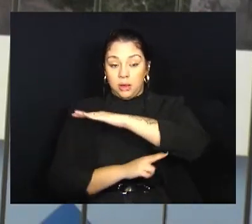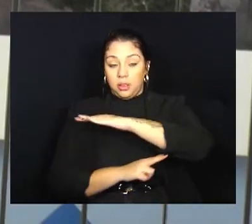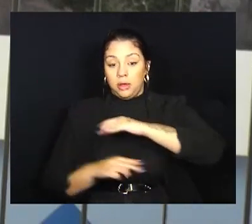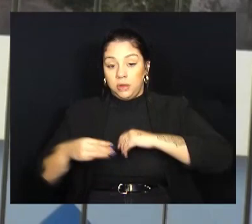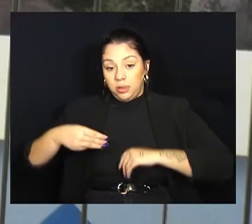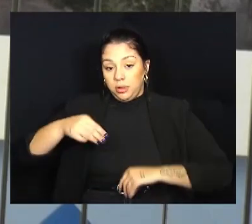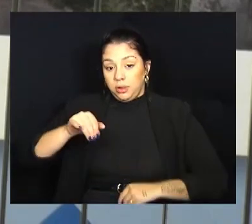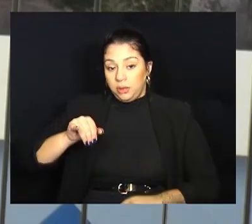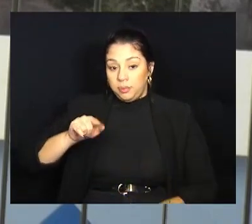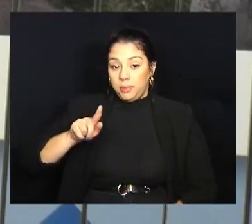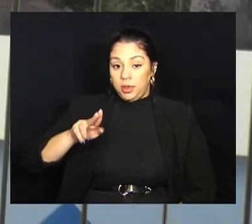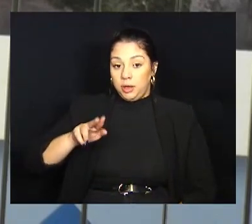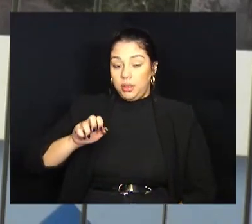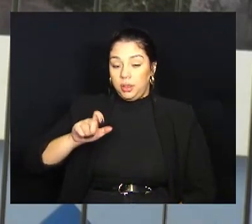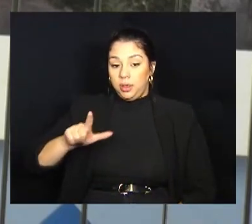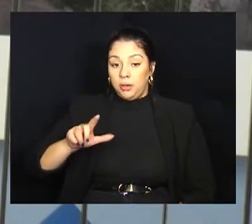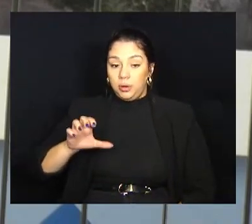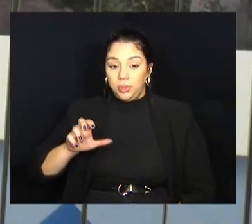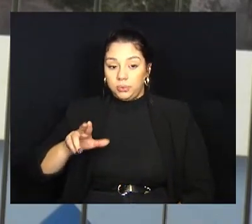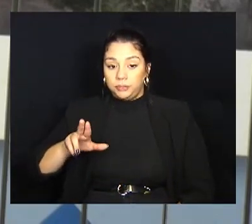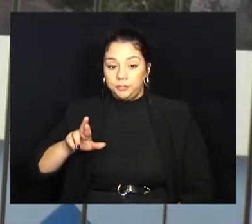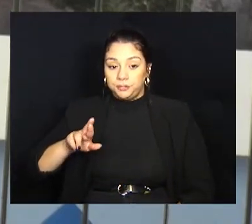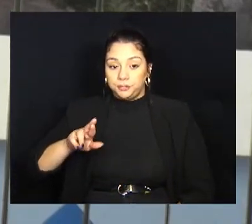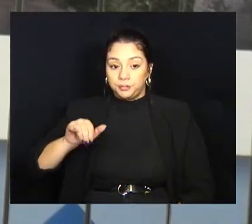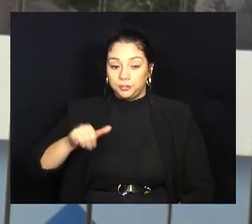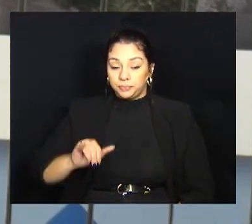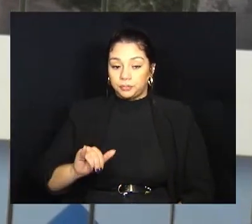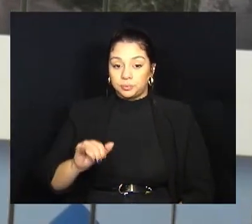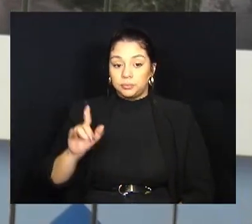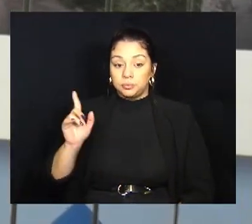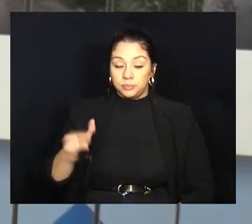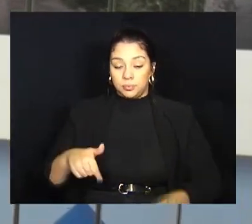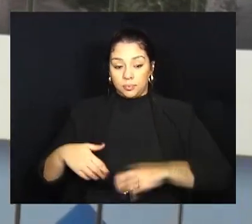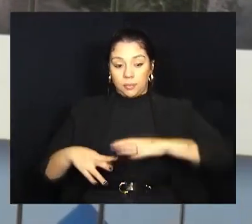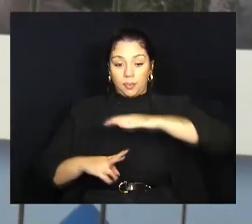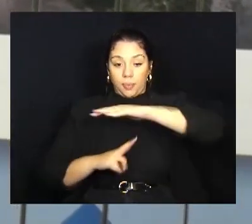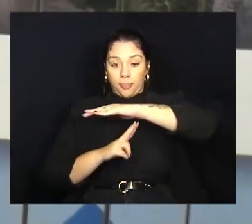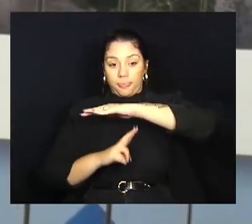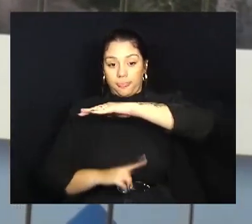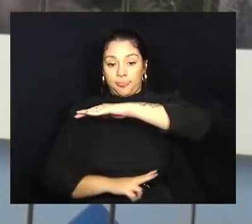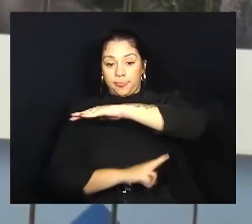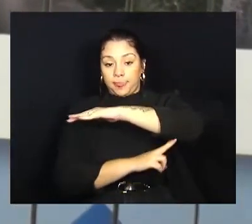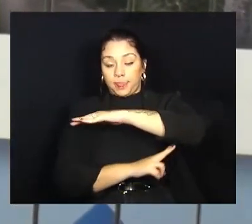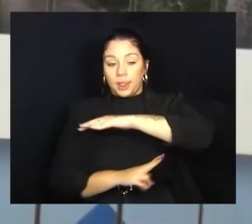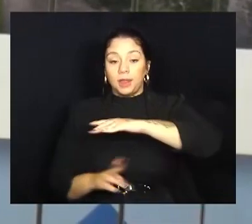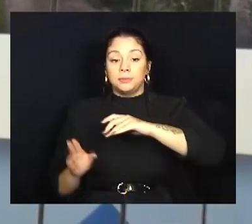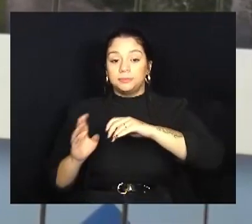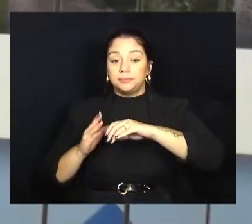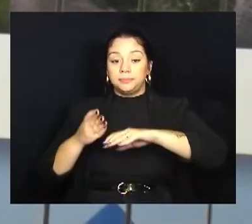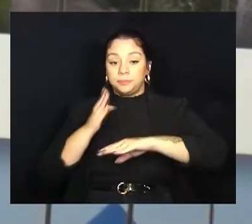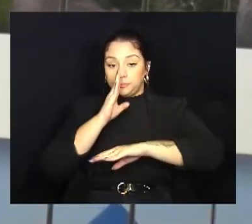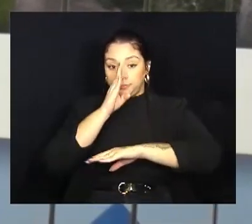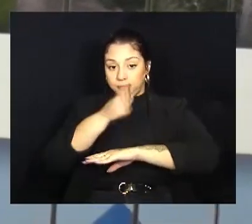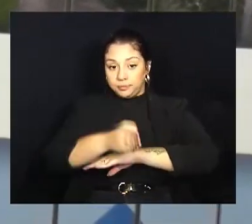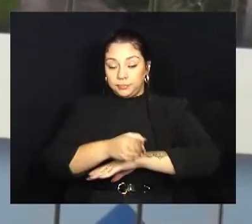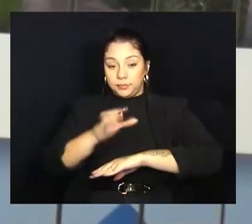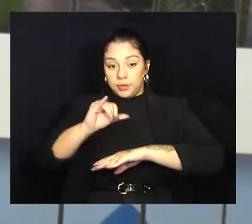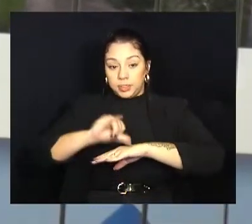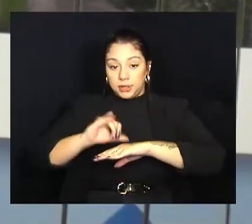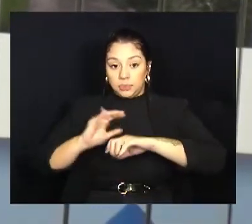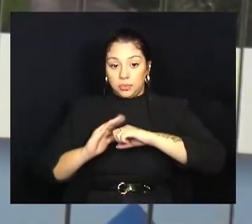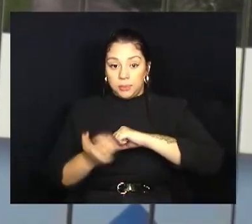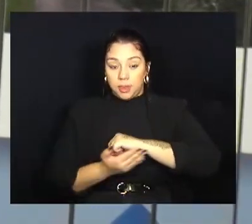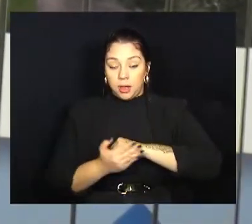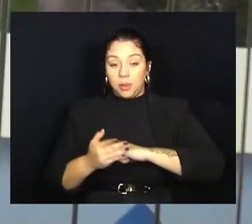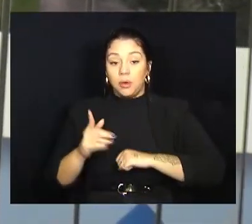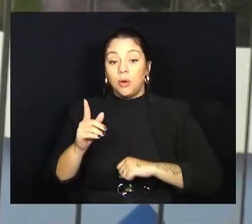Cury, que é o acesso na Avenida Prefeito José Nicolau Lugero Mazelli, no sentido centro-bairro. Teria que ter